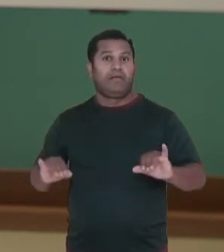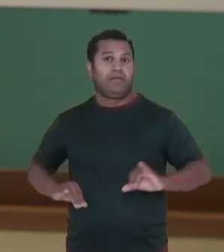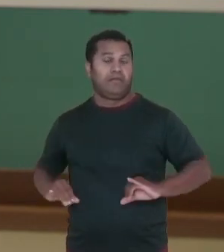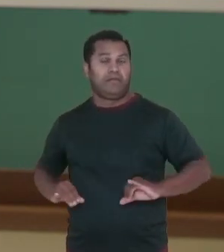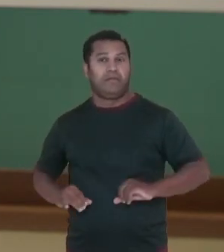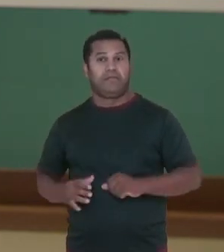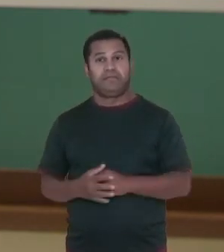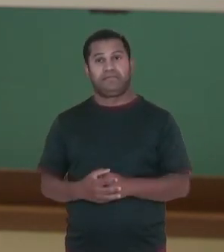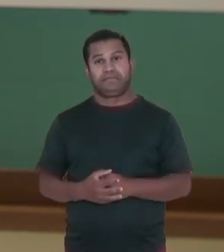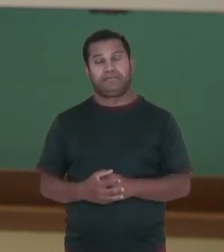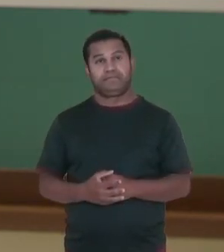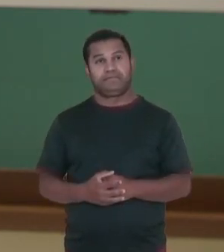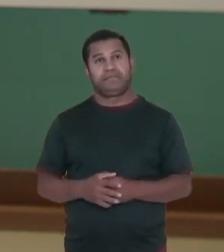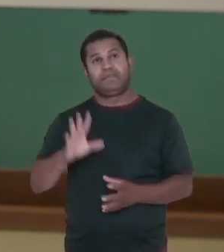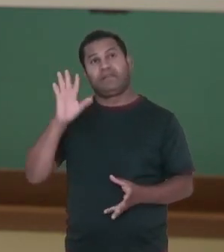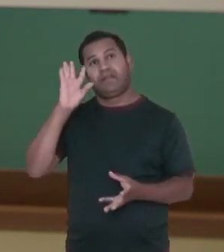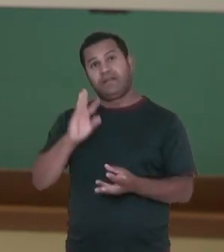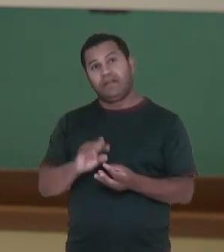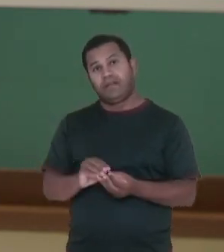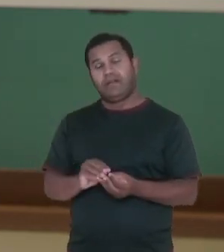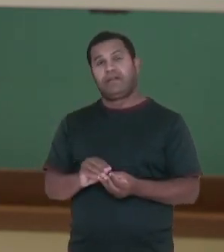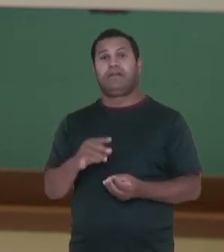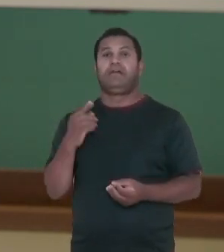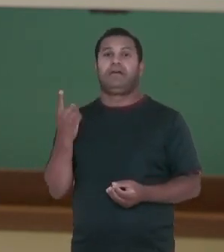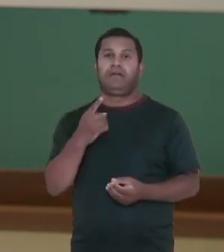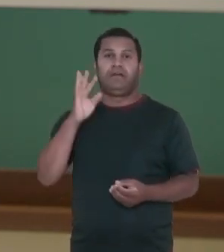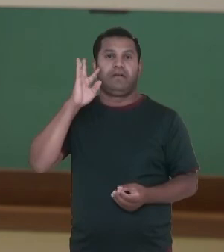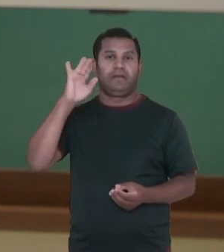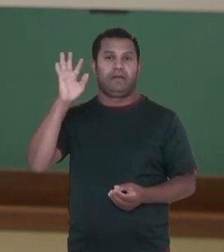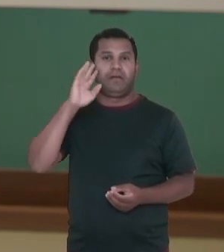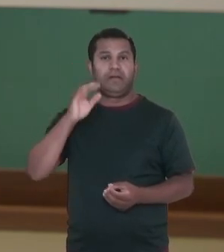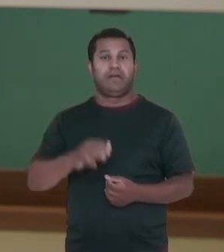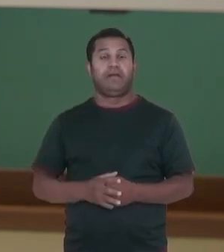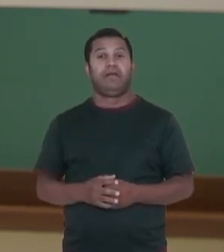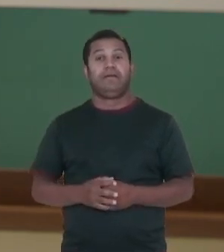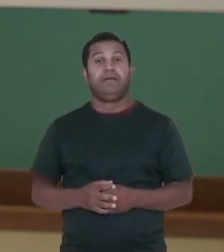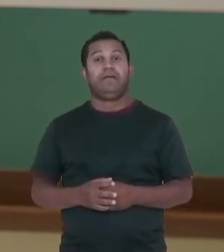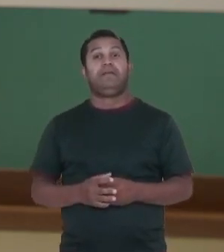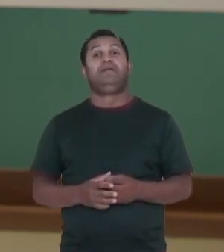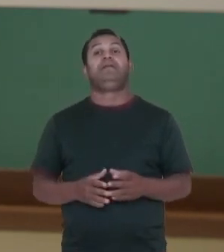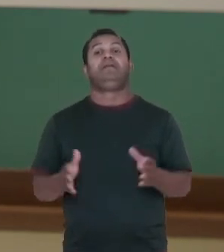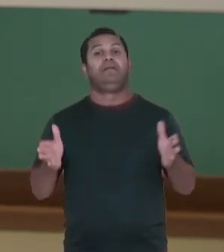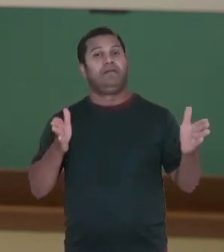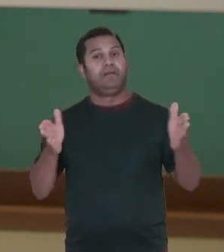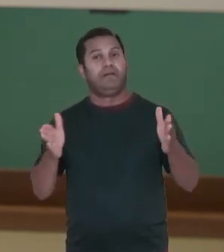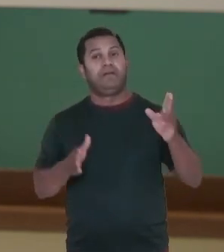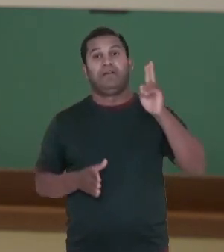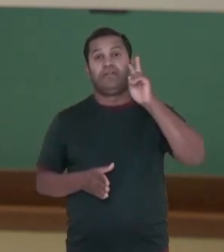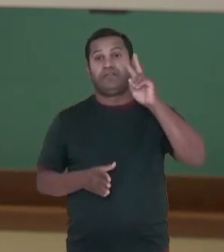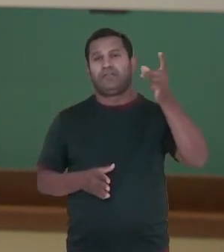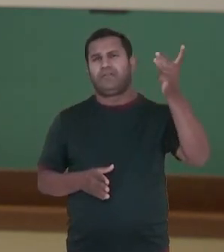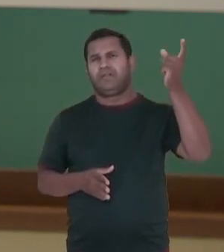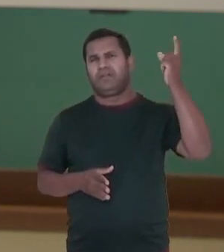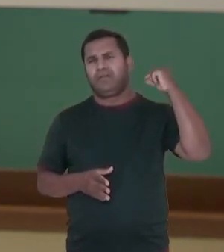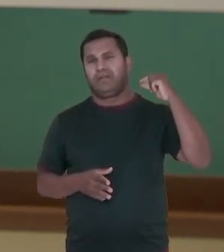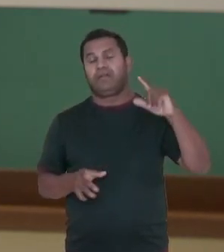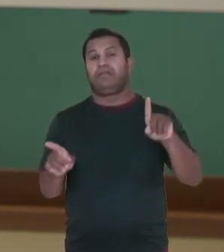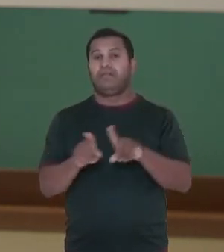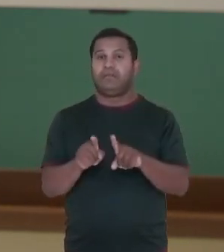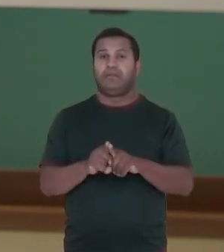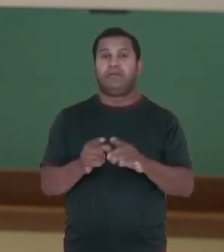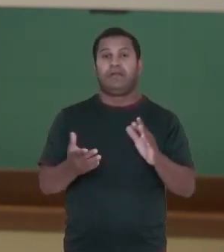Então, o que que nós vimos nessa aula? Nós vimos conceitos da bioética, né? Falamos sobre o conceito histórico e também as suas implicações